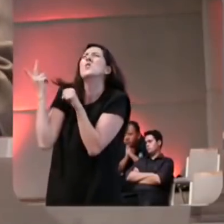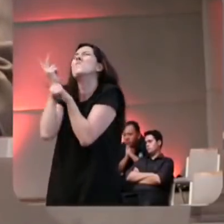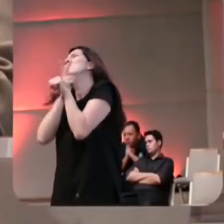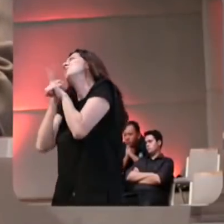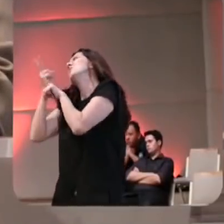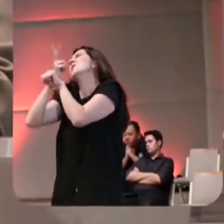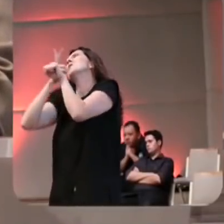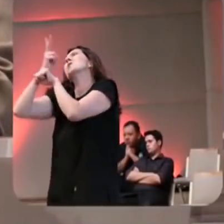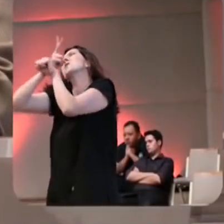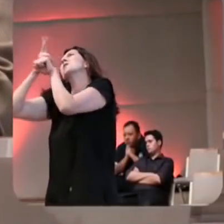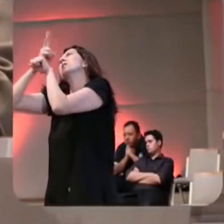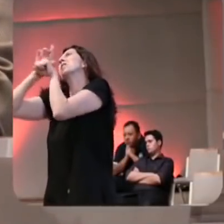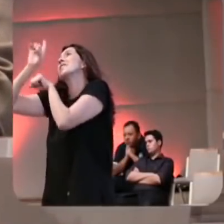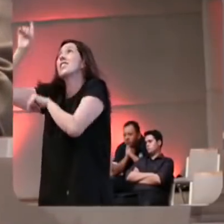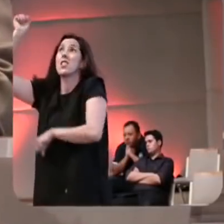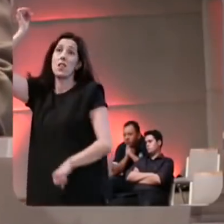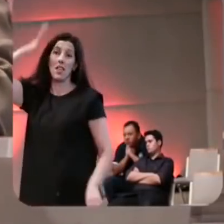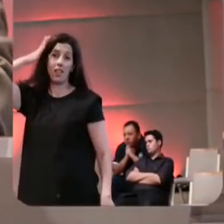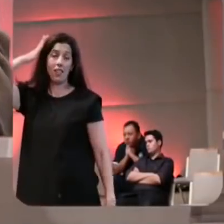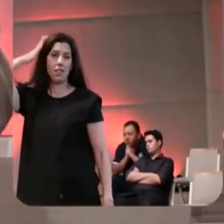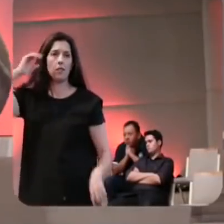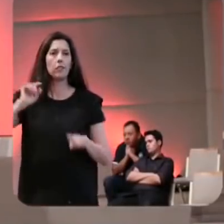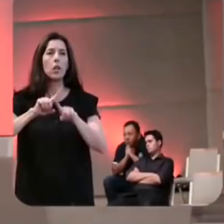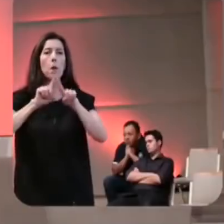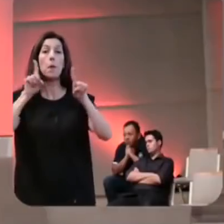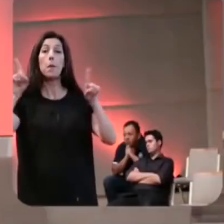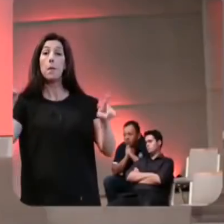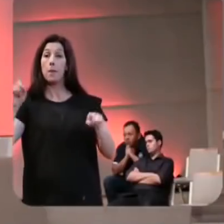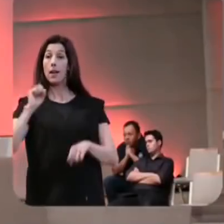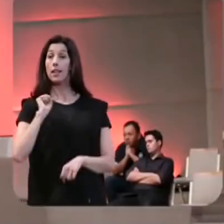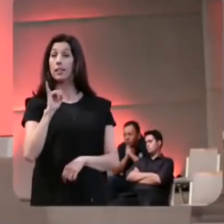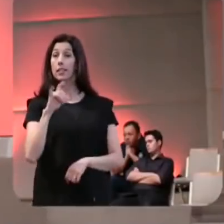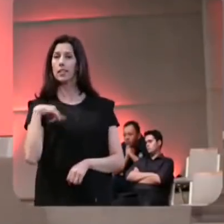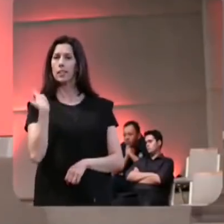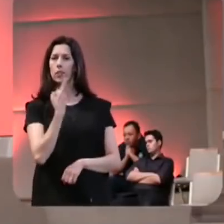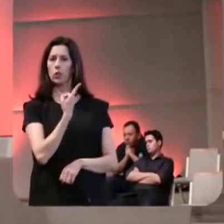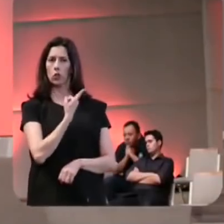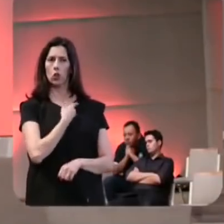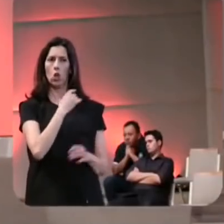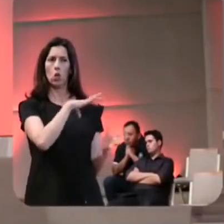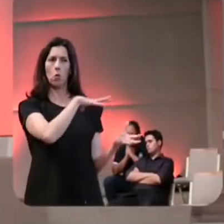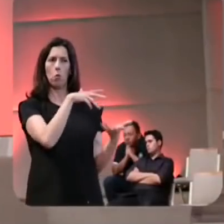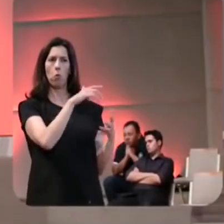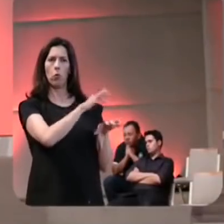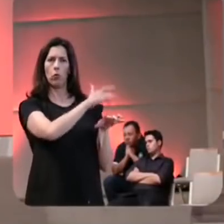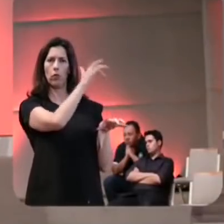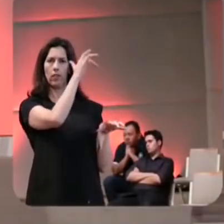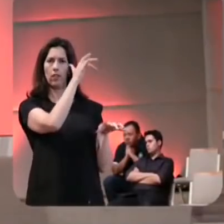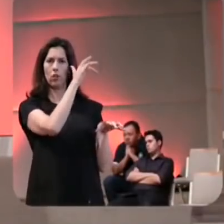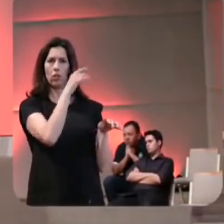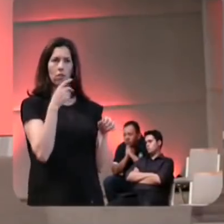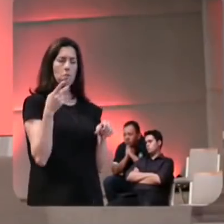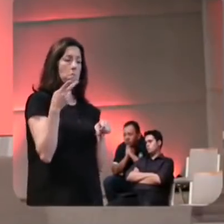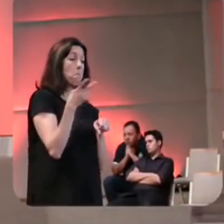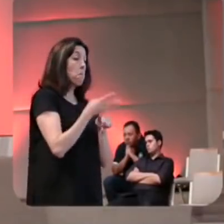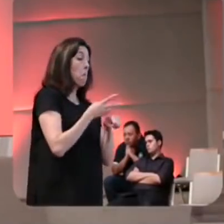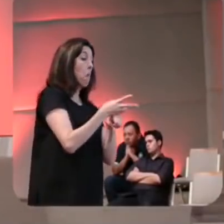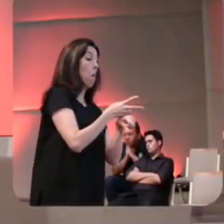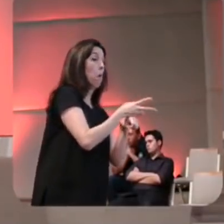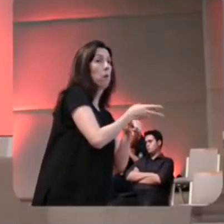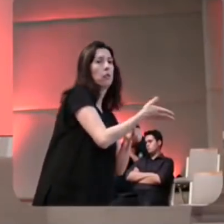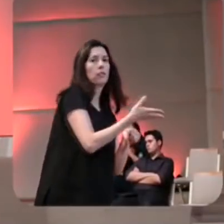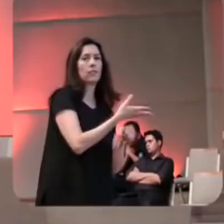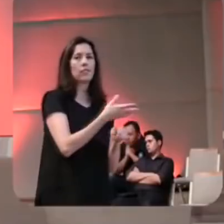ardentemente a graça de Deus. Mas se o foco da nossa vida estiver em outras coisas, queridos, a gente vai